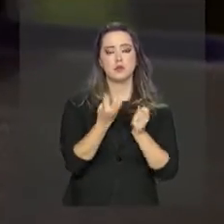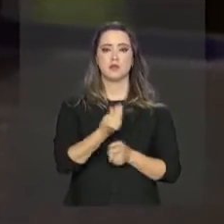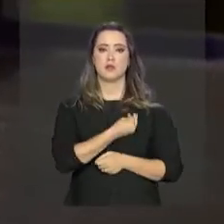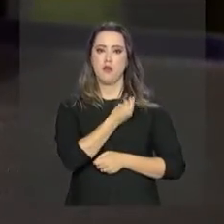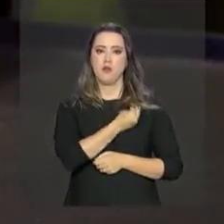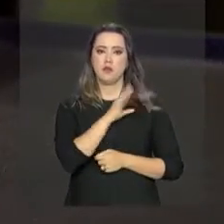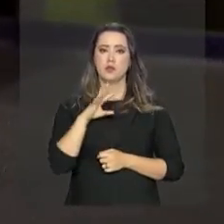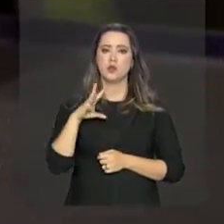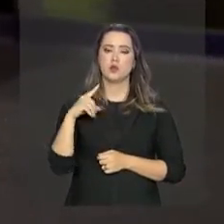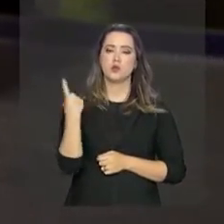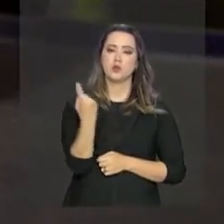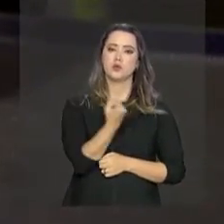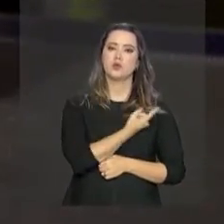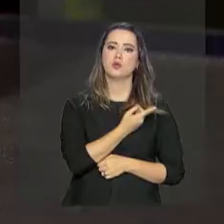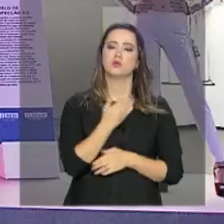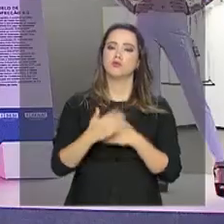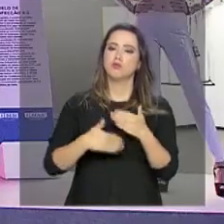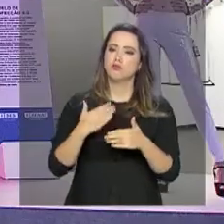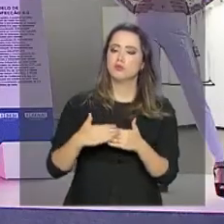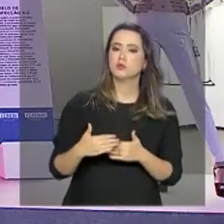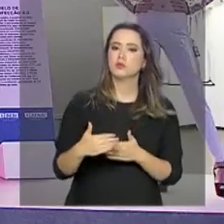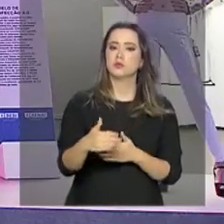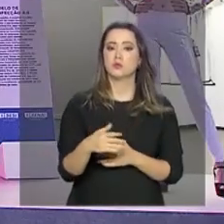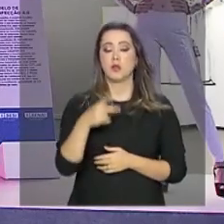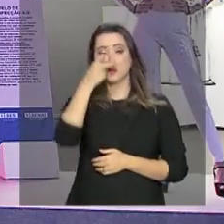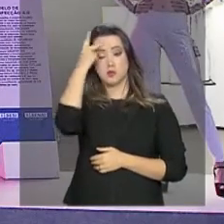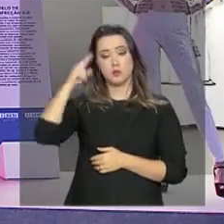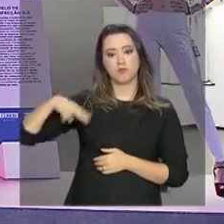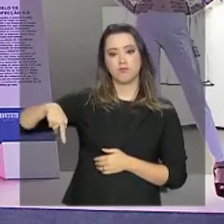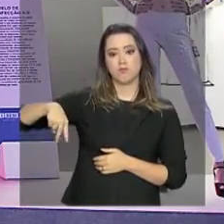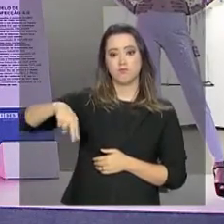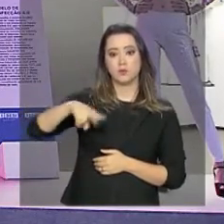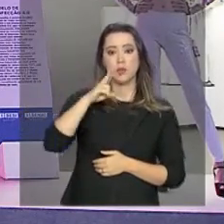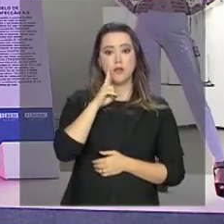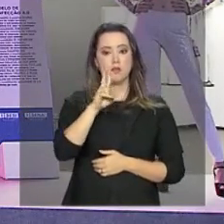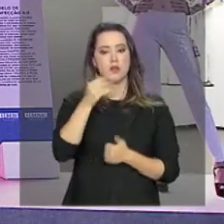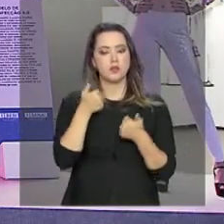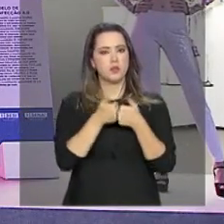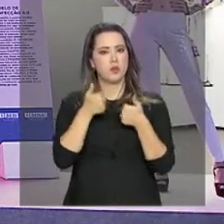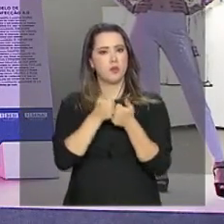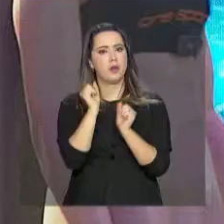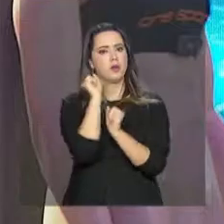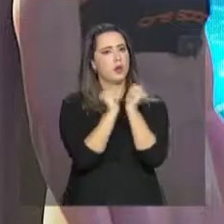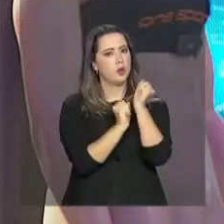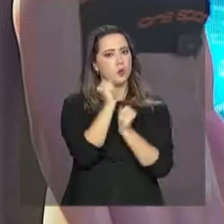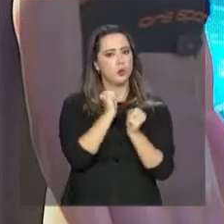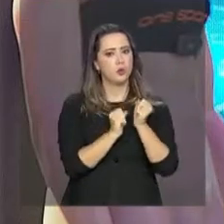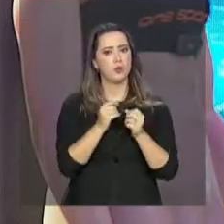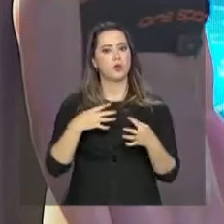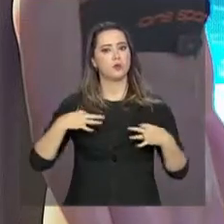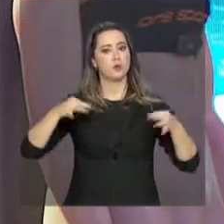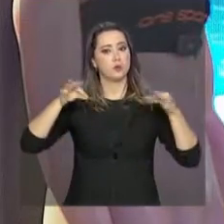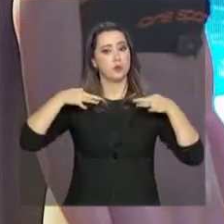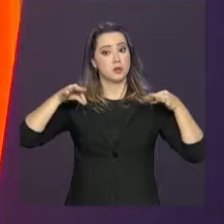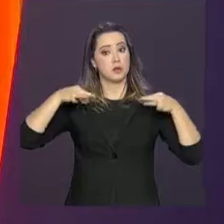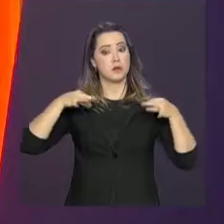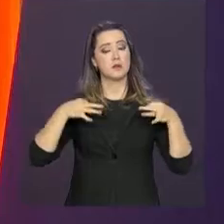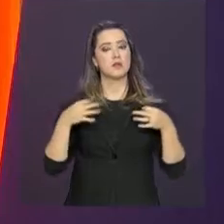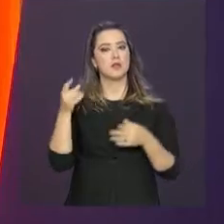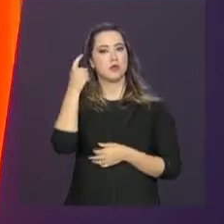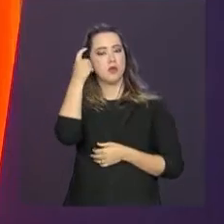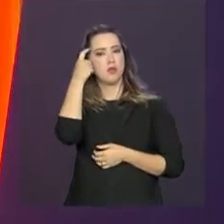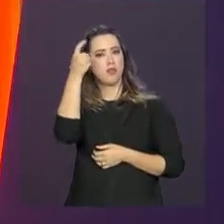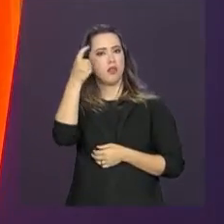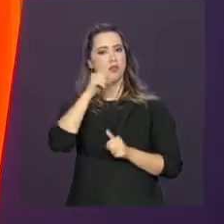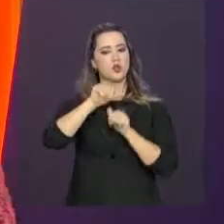de todos nós nos próximos anos. Quem passa por aqui confere as novidades da indústria têxtil, com tecidos inteligentes que mudam